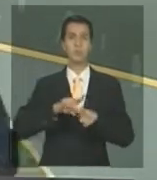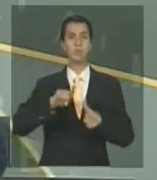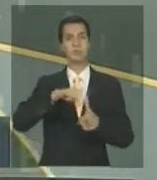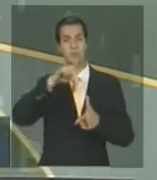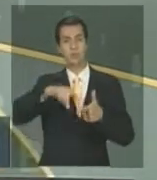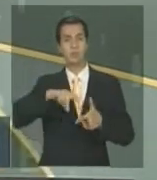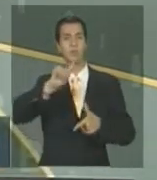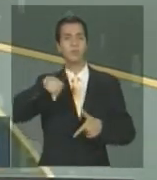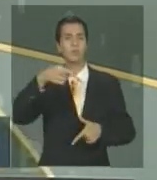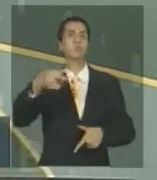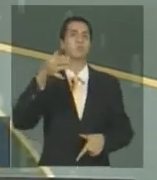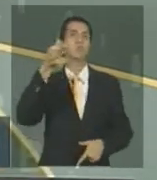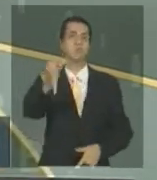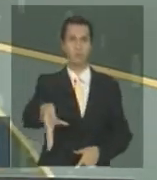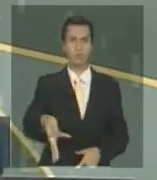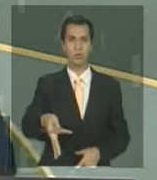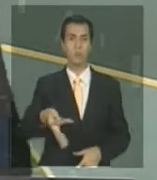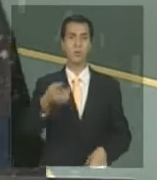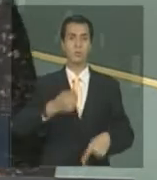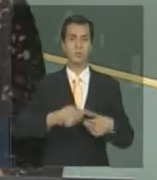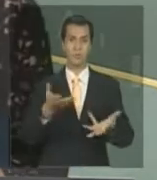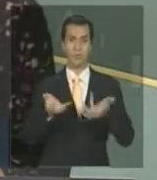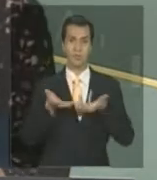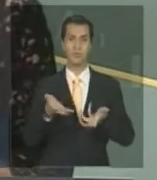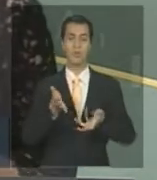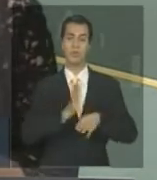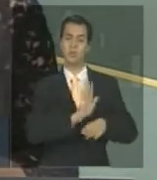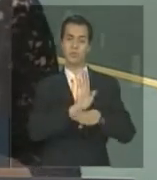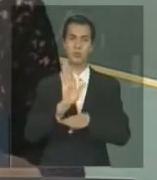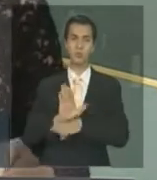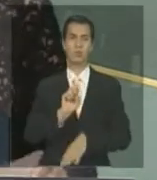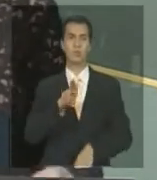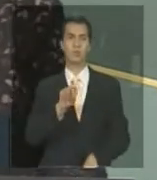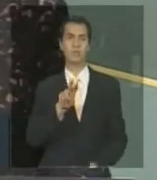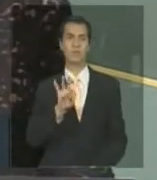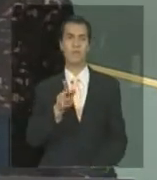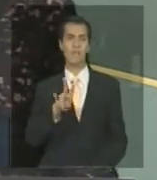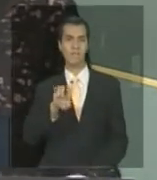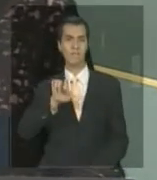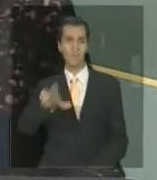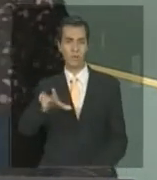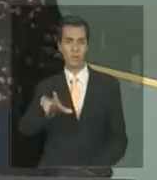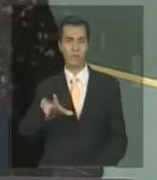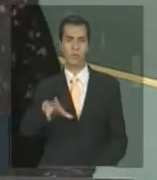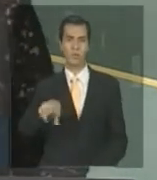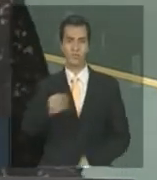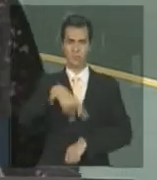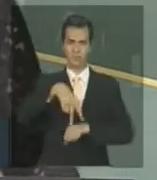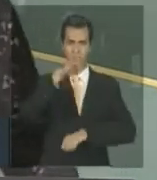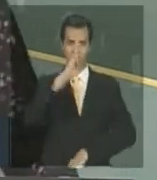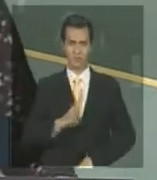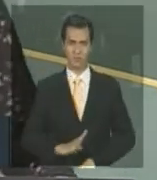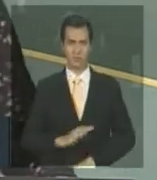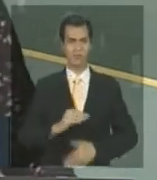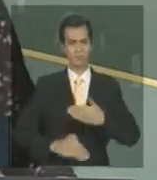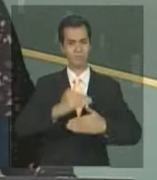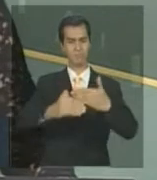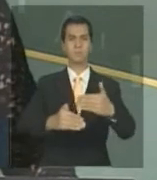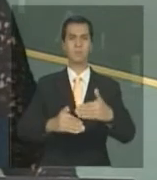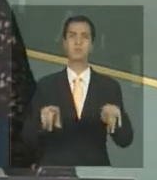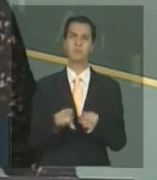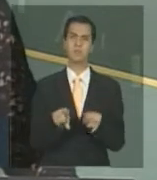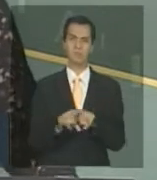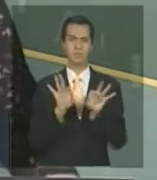no sentido de garantir um crescimento sustentável para o nosso país e, ao mesmo